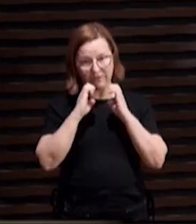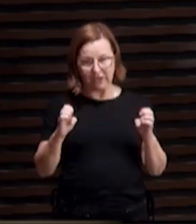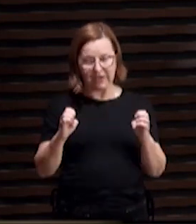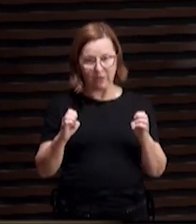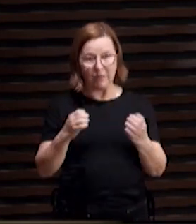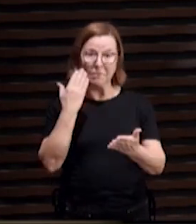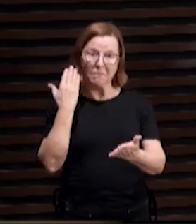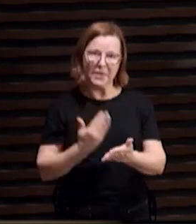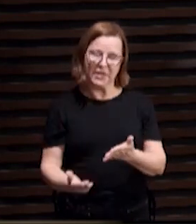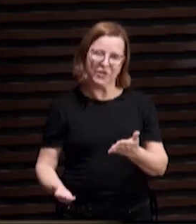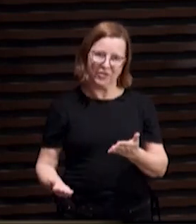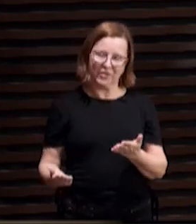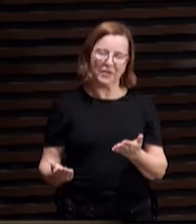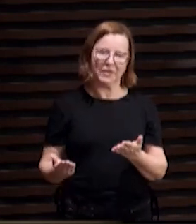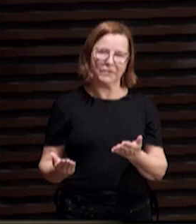perdia,